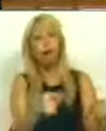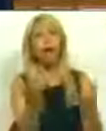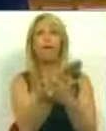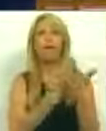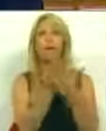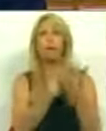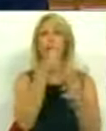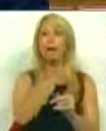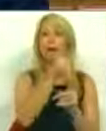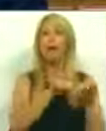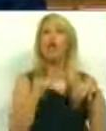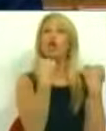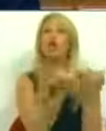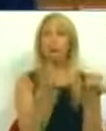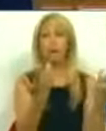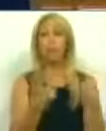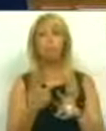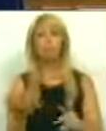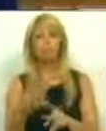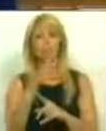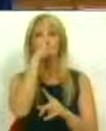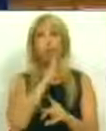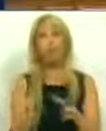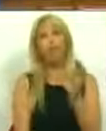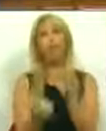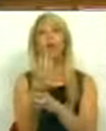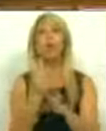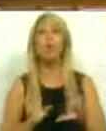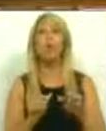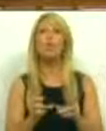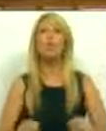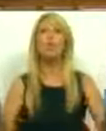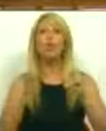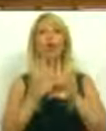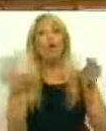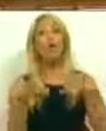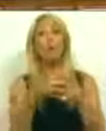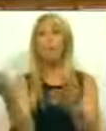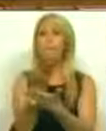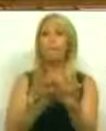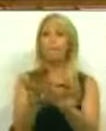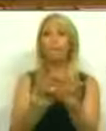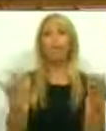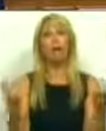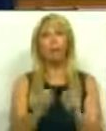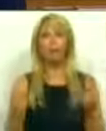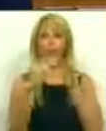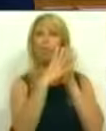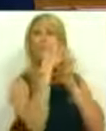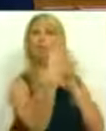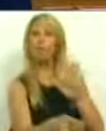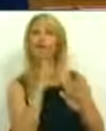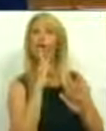eles, o Governo criou um novo segmento de mercado. É um novo paradigma em termos de respostas habitacionais em